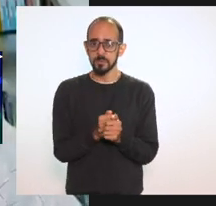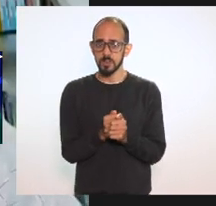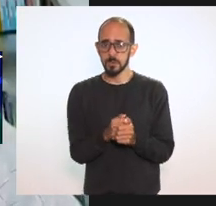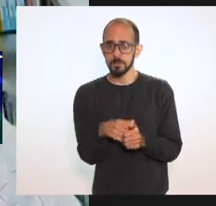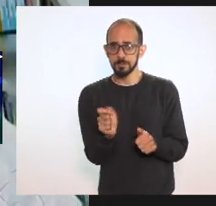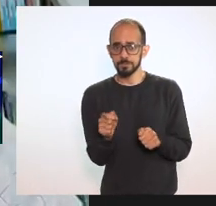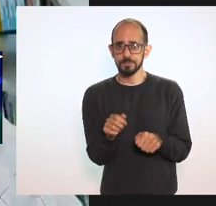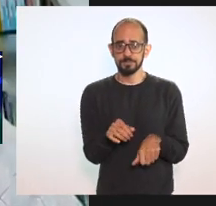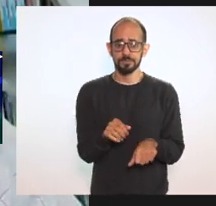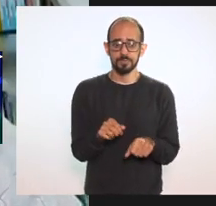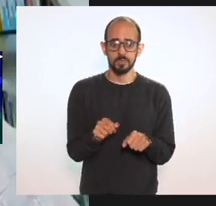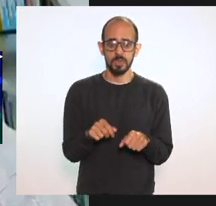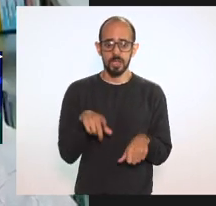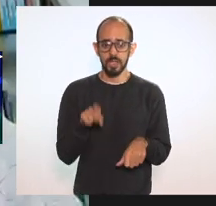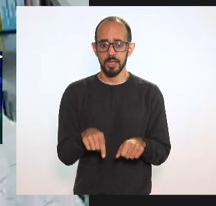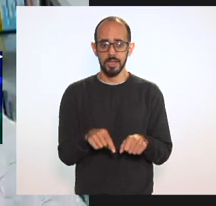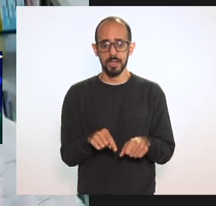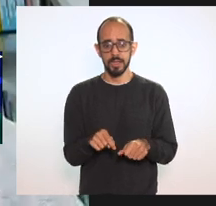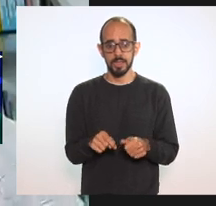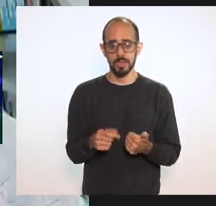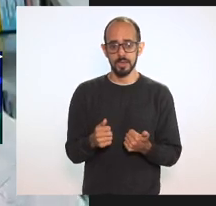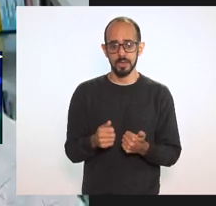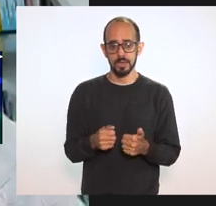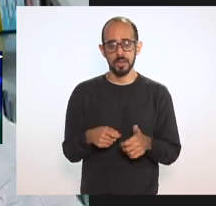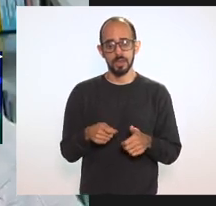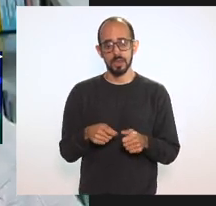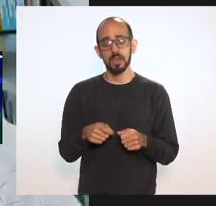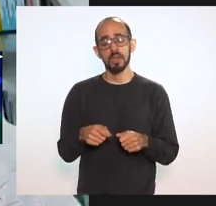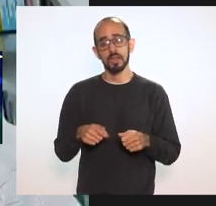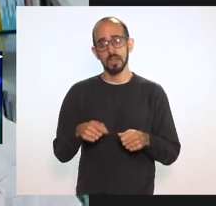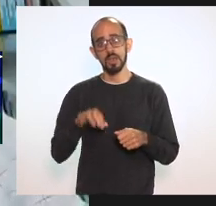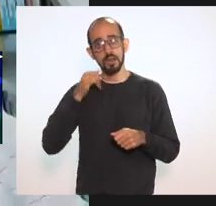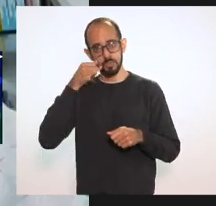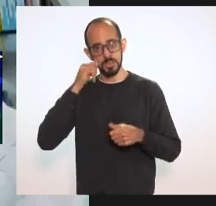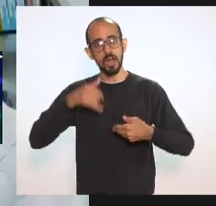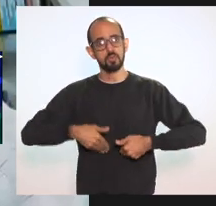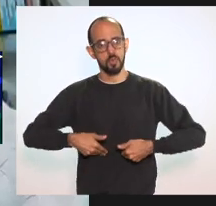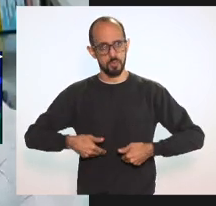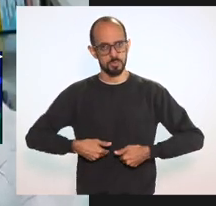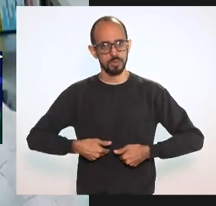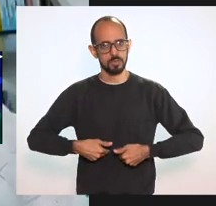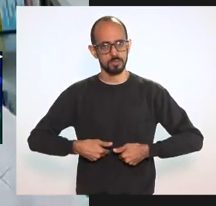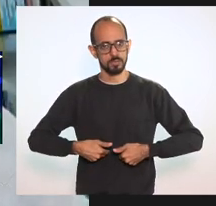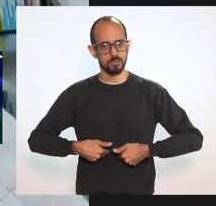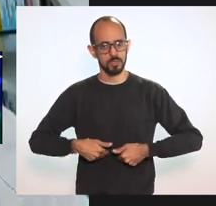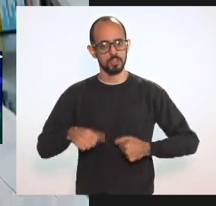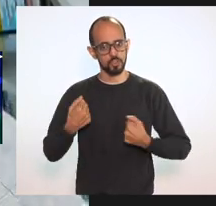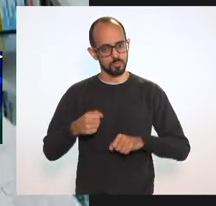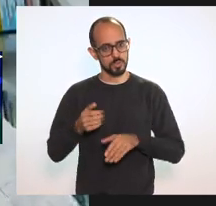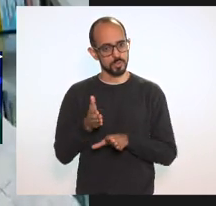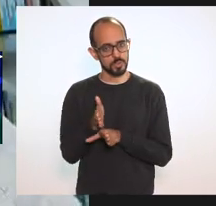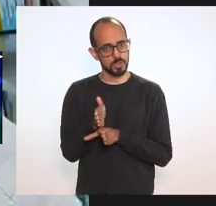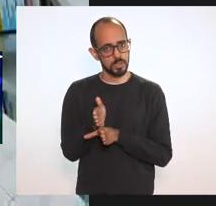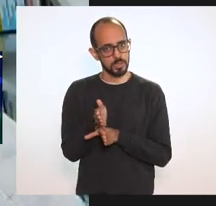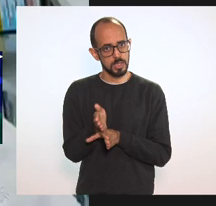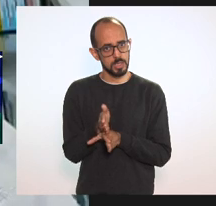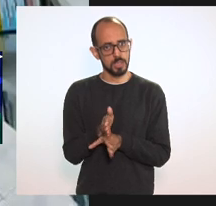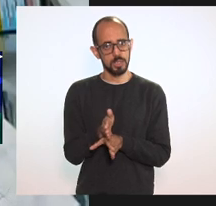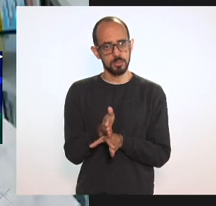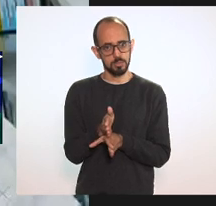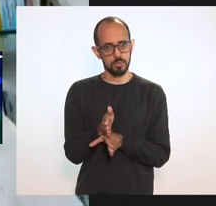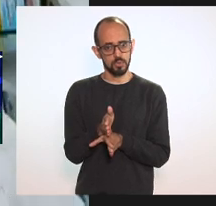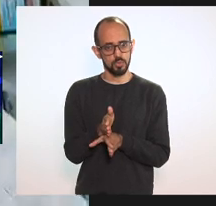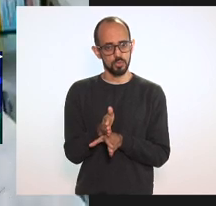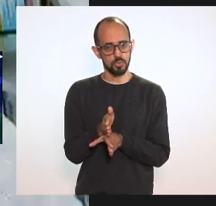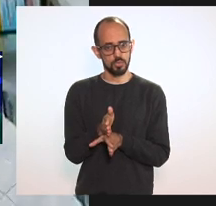preocupação com a subsistência das famílias e combate à fome e o equilíbrio destes dois pontos de vistas em